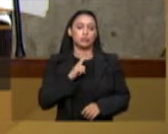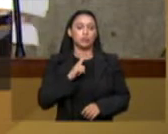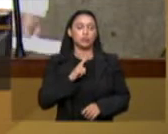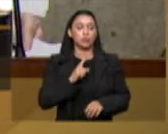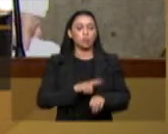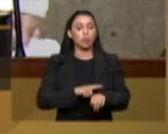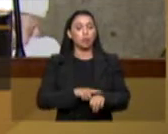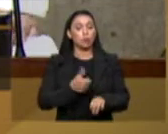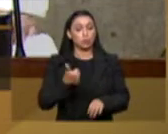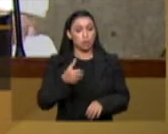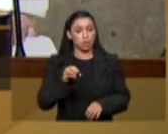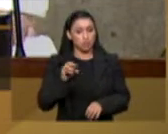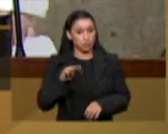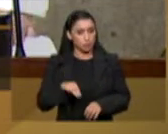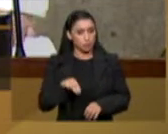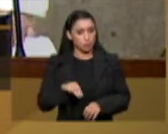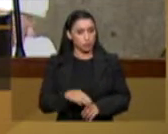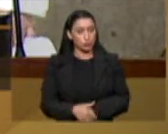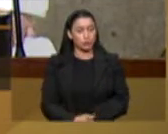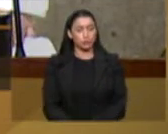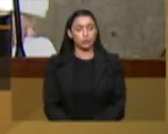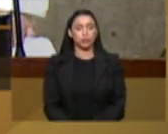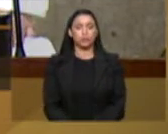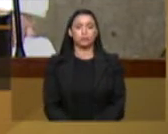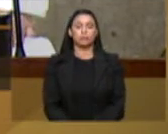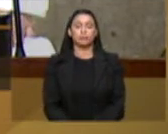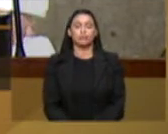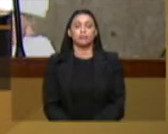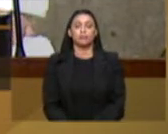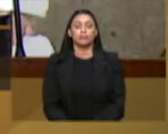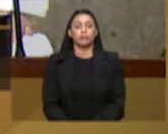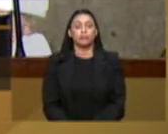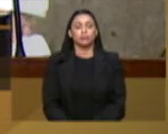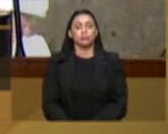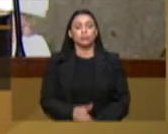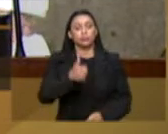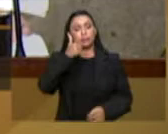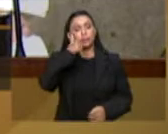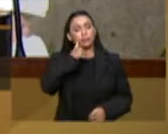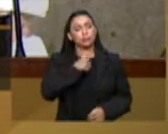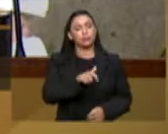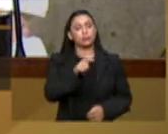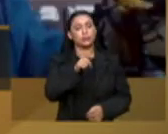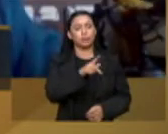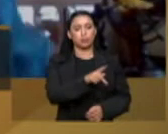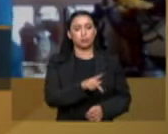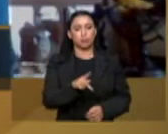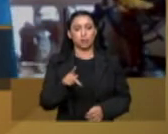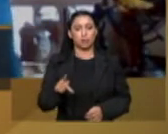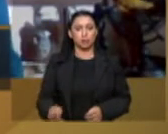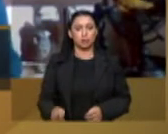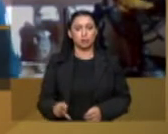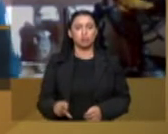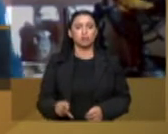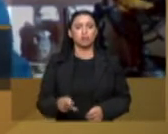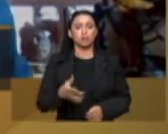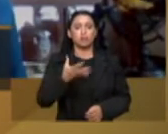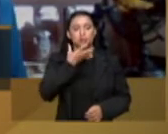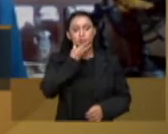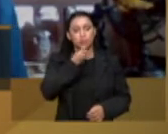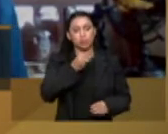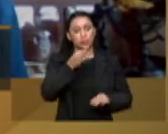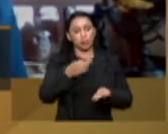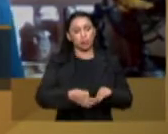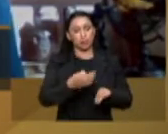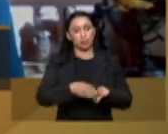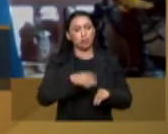Fábio. Muito obrigado. Excelentíssima presidente, excelentíssimos ministros,